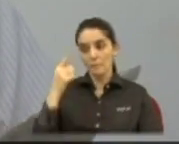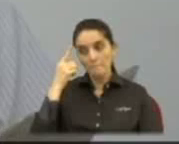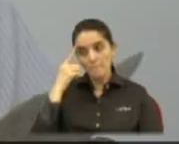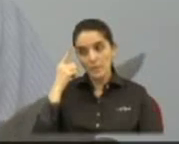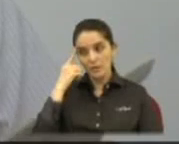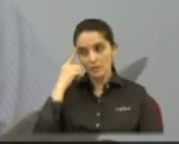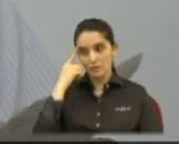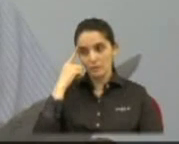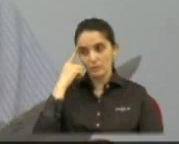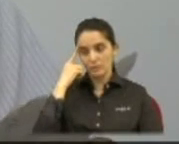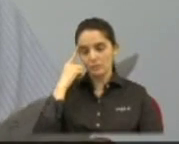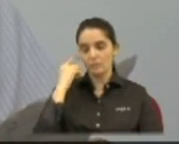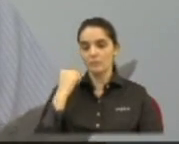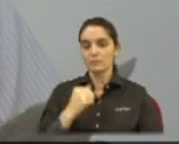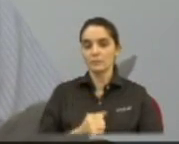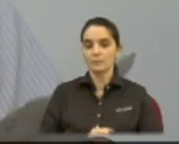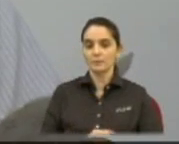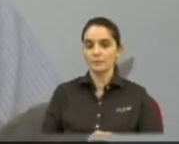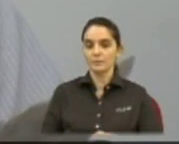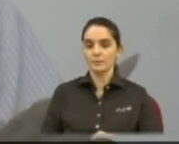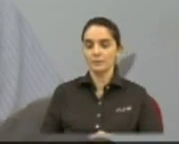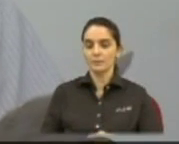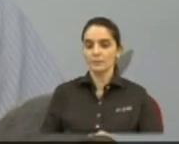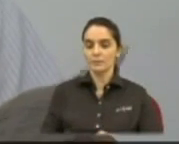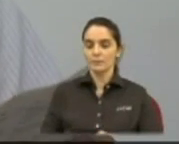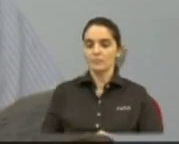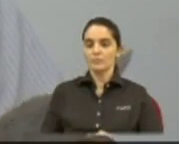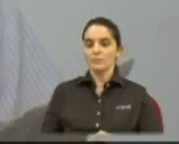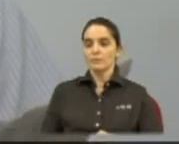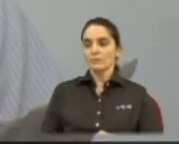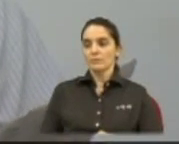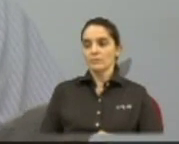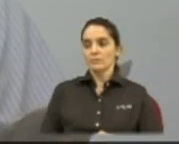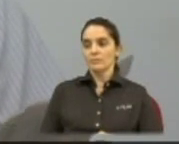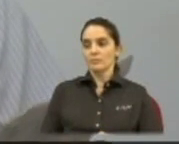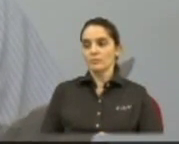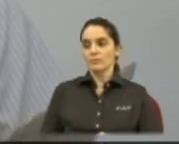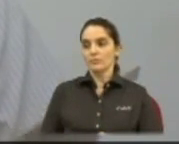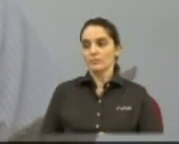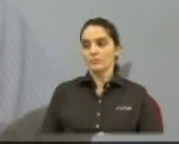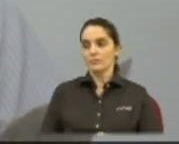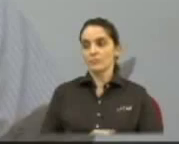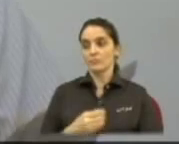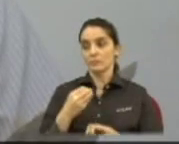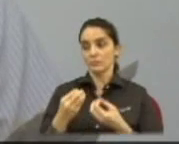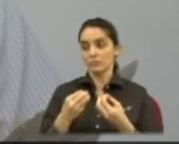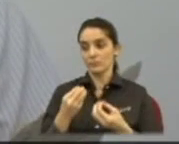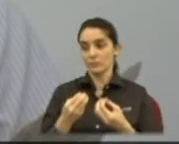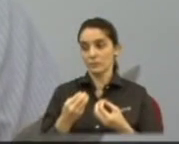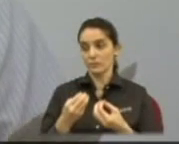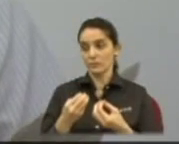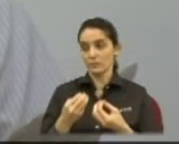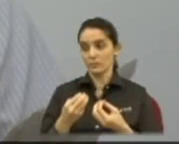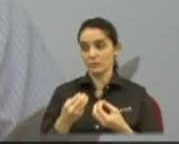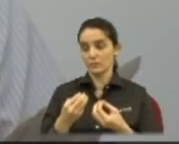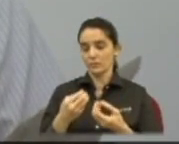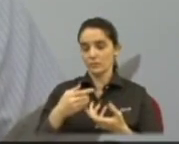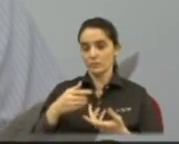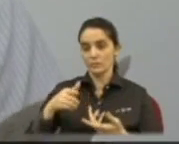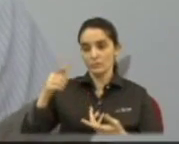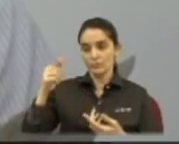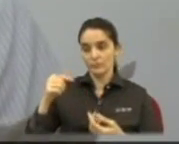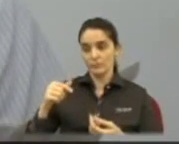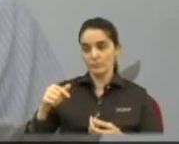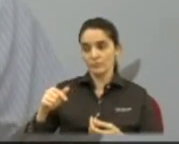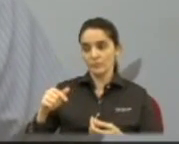pensa, que é aquilo que vocês viram, a gente pensa com um órgão masculino na cabeça, ou seja, ela quer dizer que